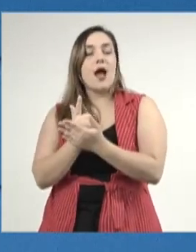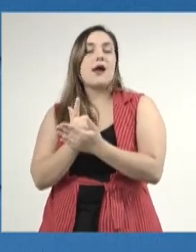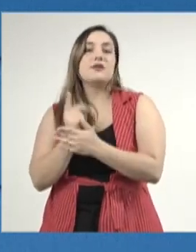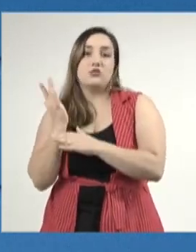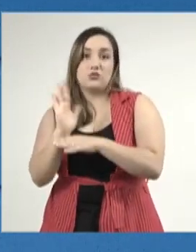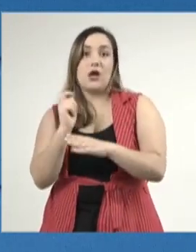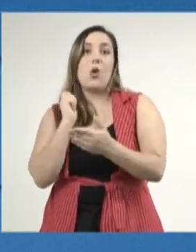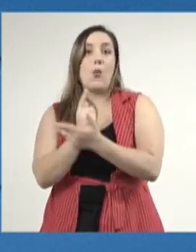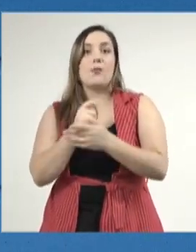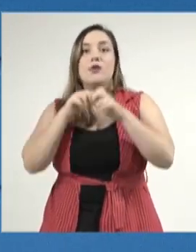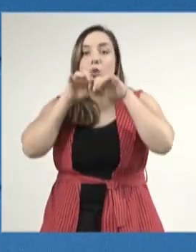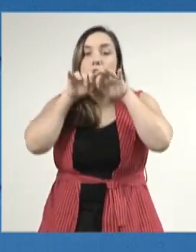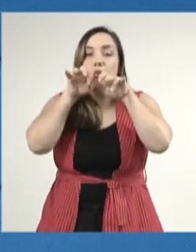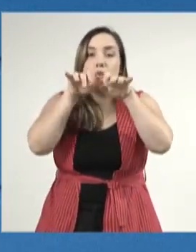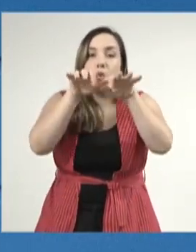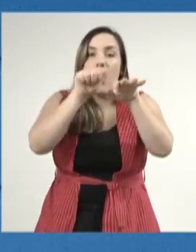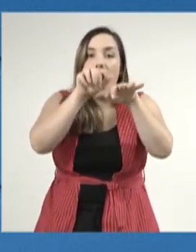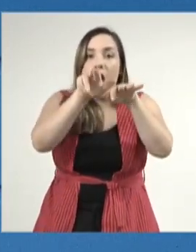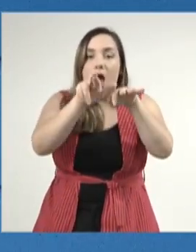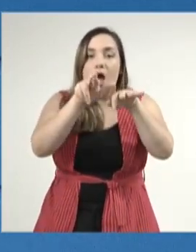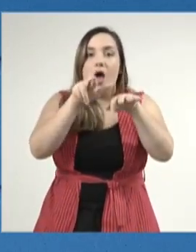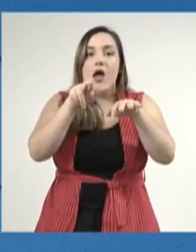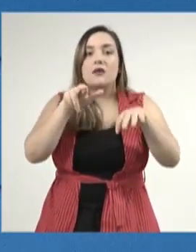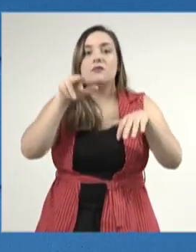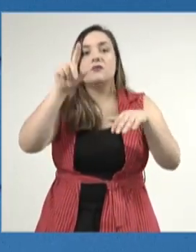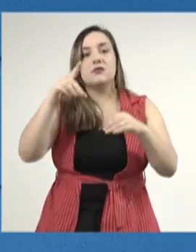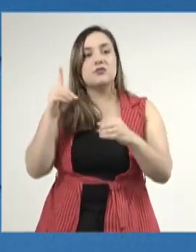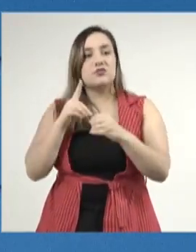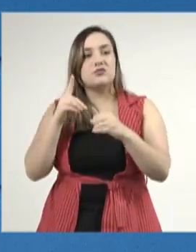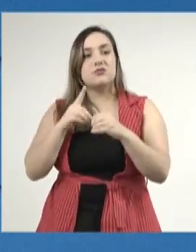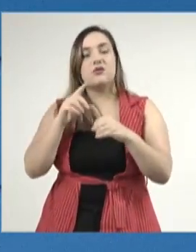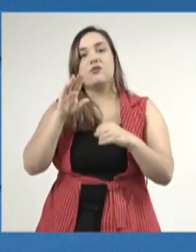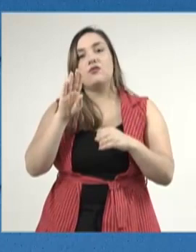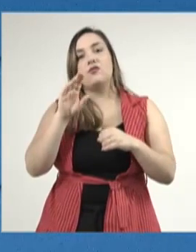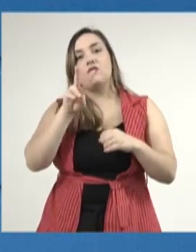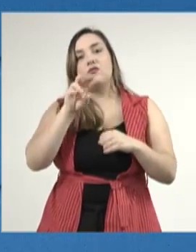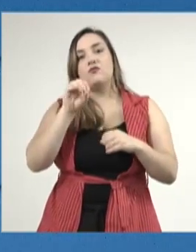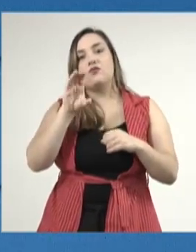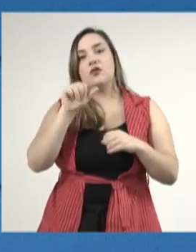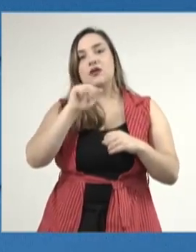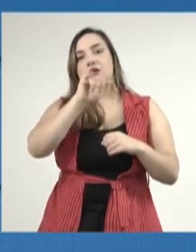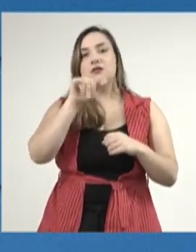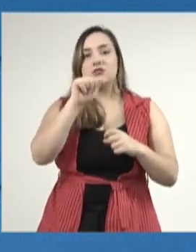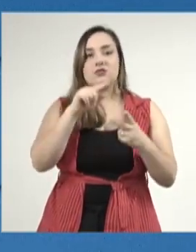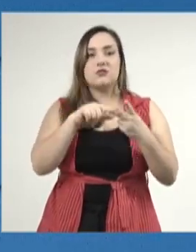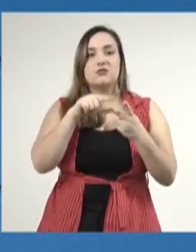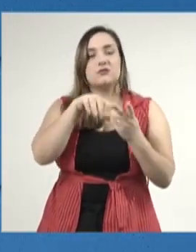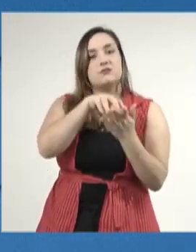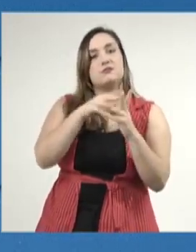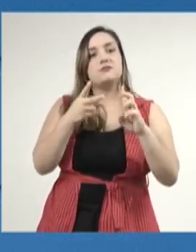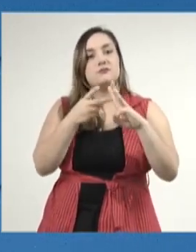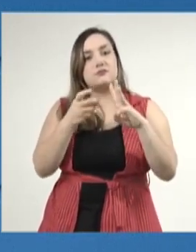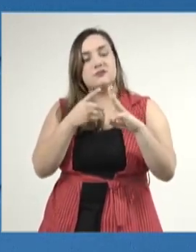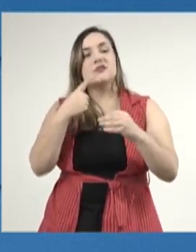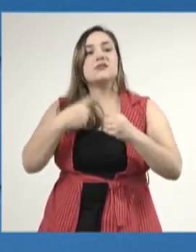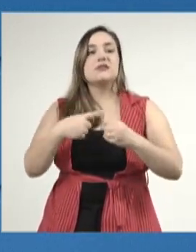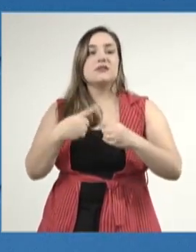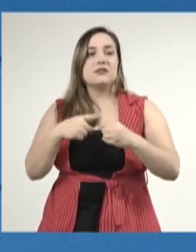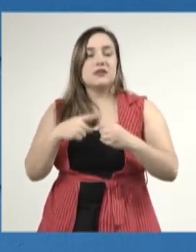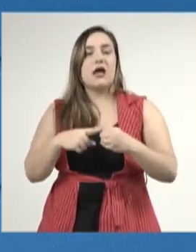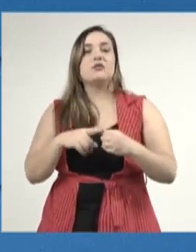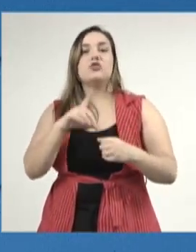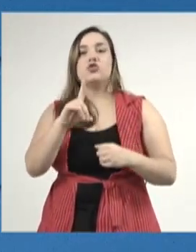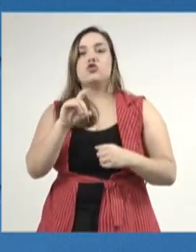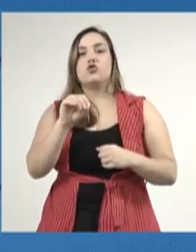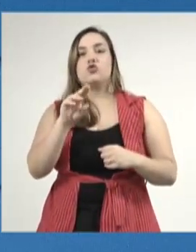nos postos de saúde dos distritos de Bocajá, Cruz Altina e Aldeia Indígena da Lagoa Rica, no município de Douradina.